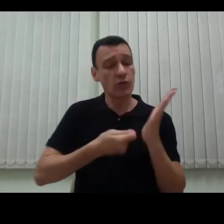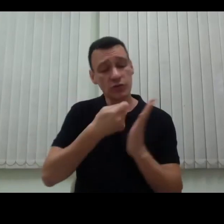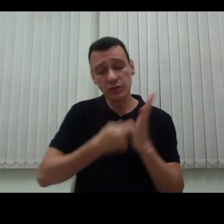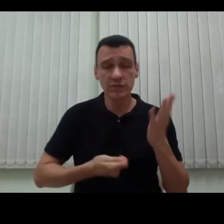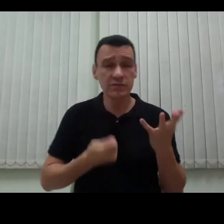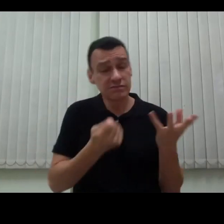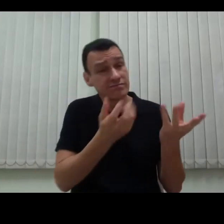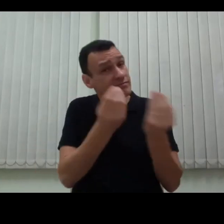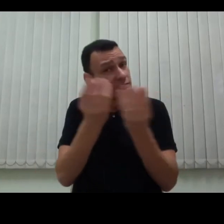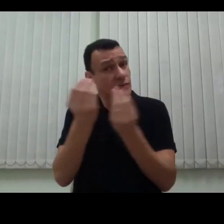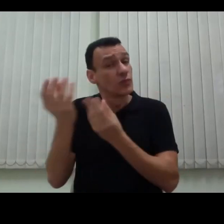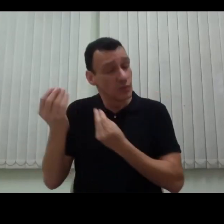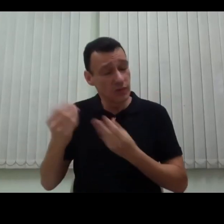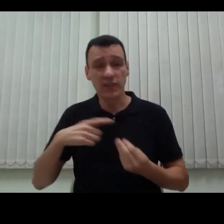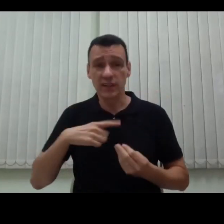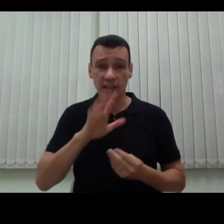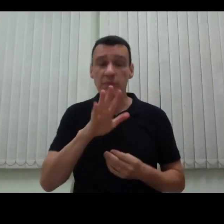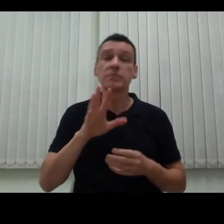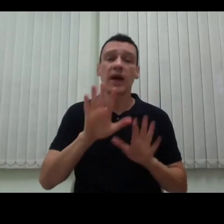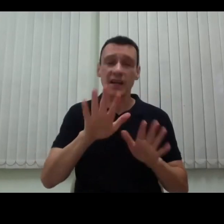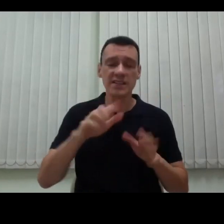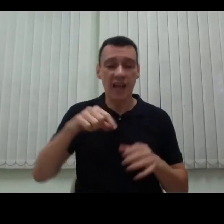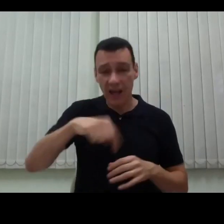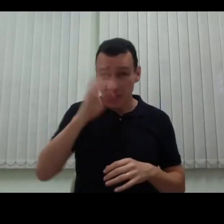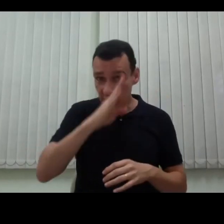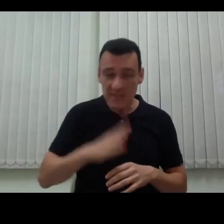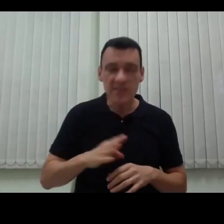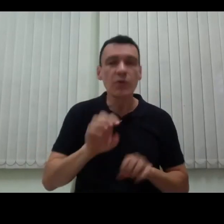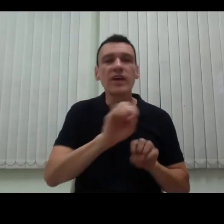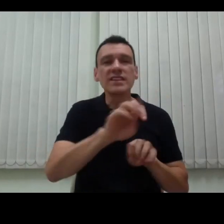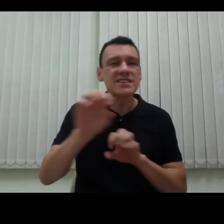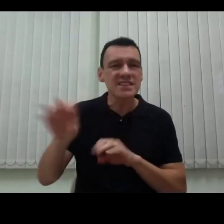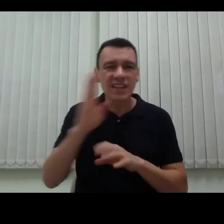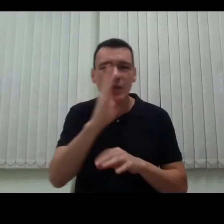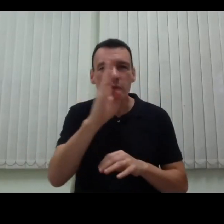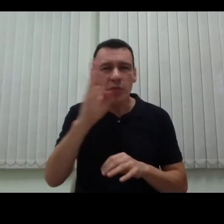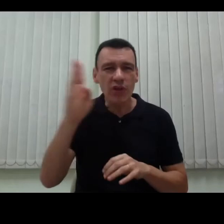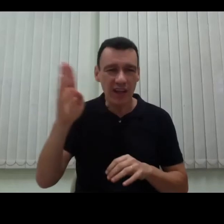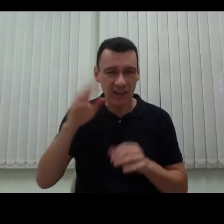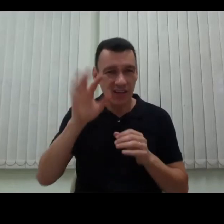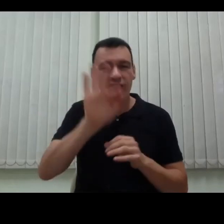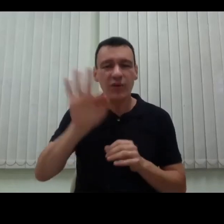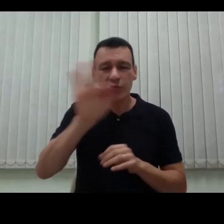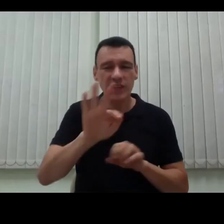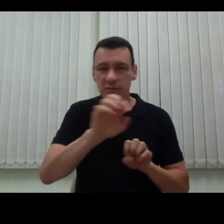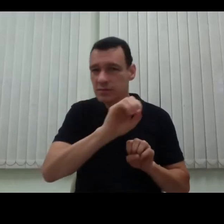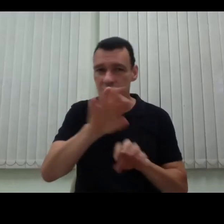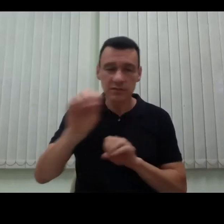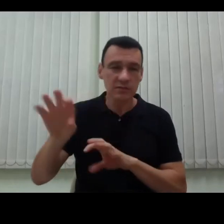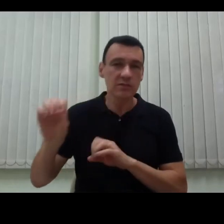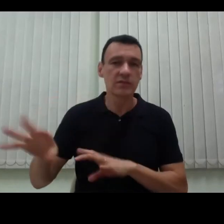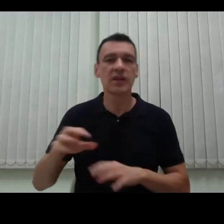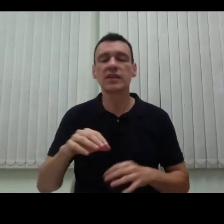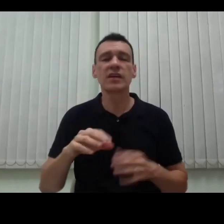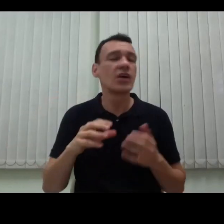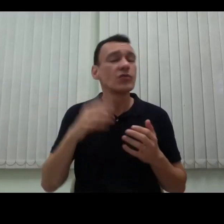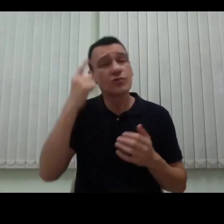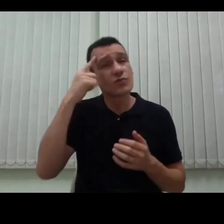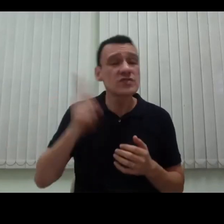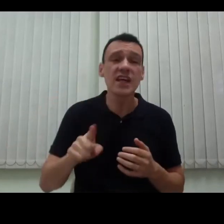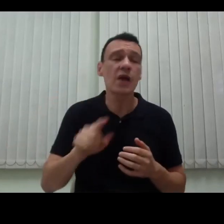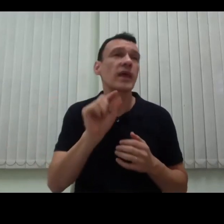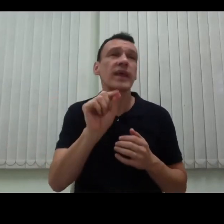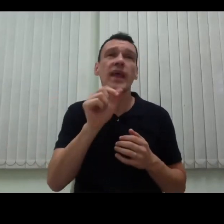aqui, na nossa biblioteconomia brasileira, poucos conhecem essas intelectuais, né? Poucos sabem quem é Maria Firmina